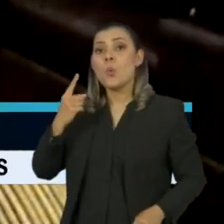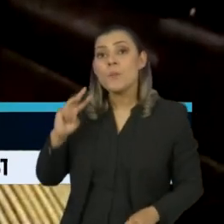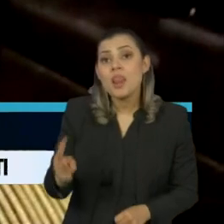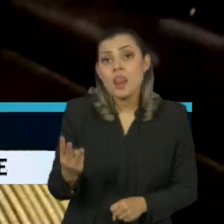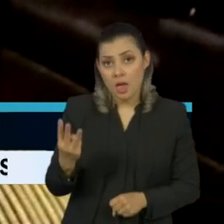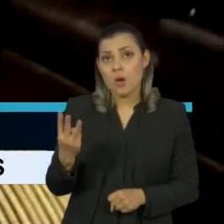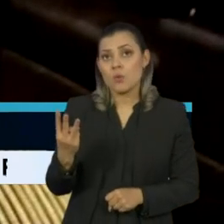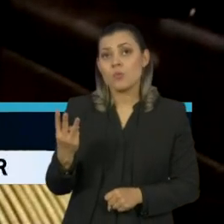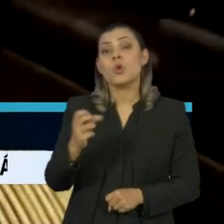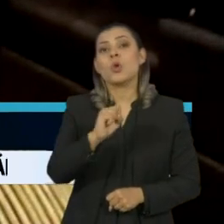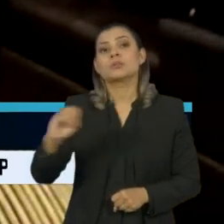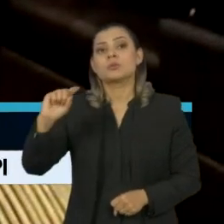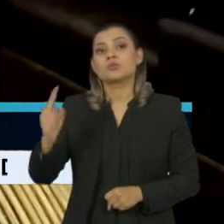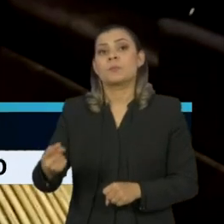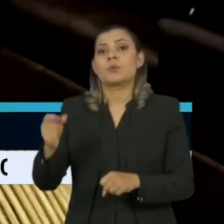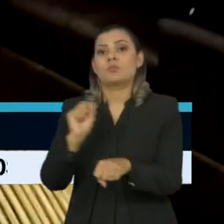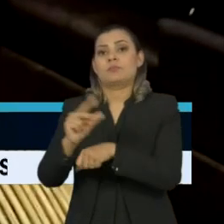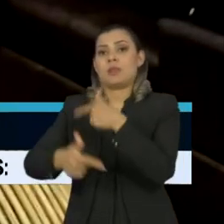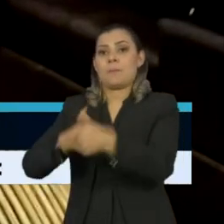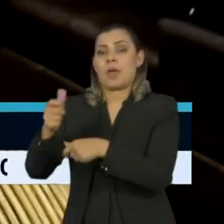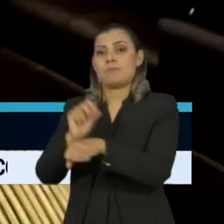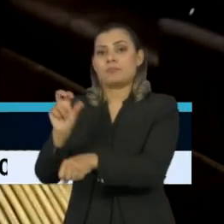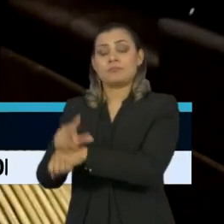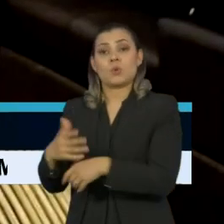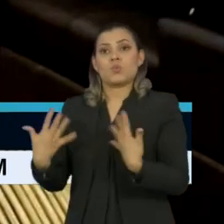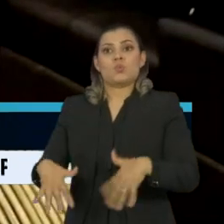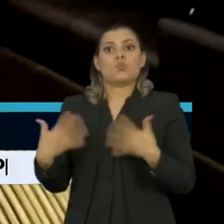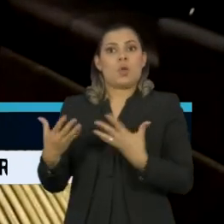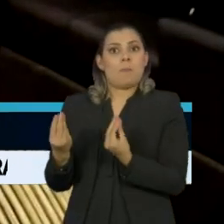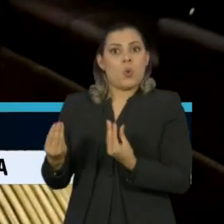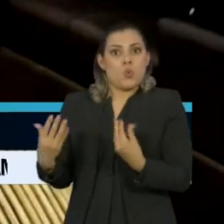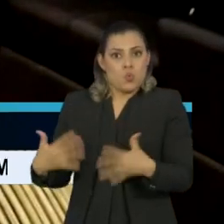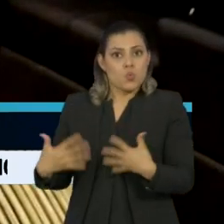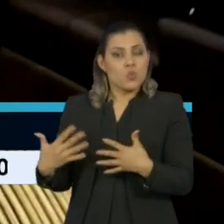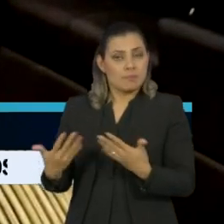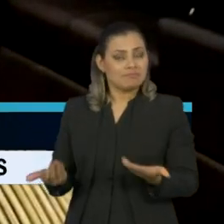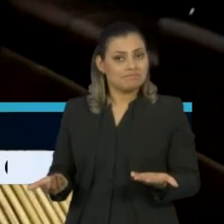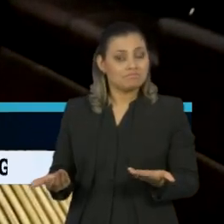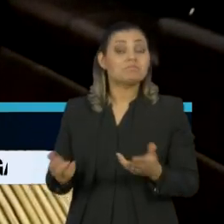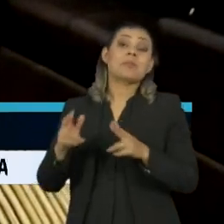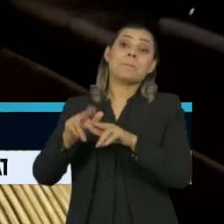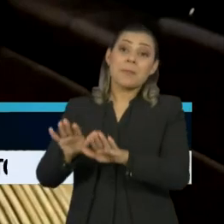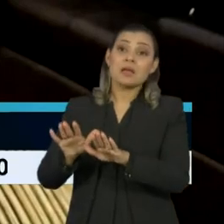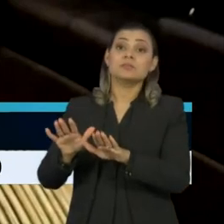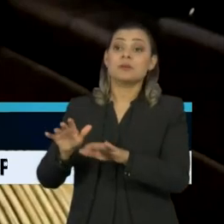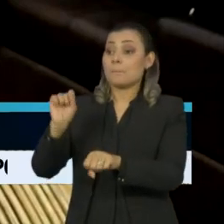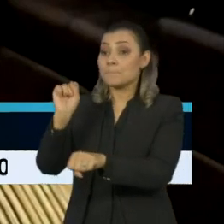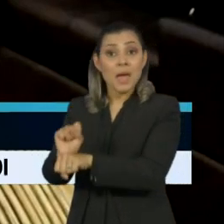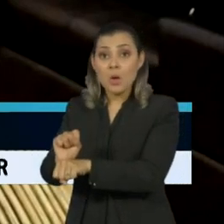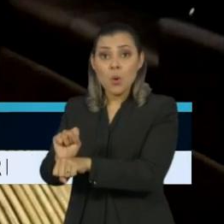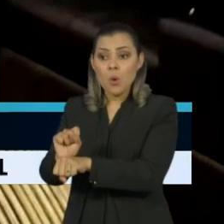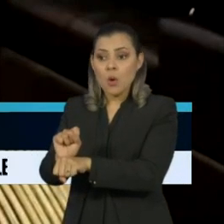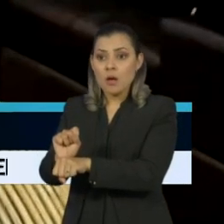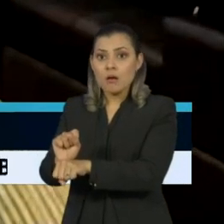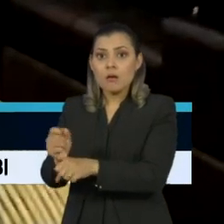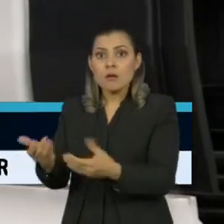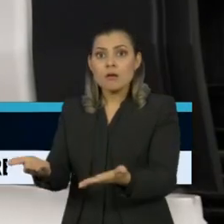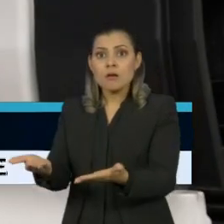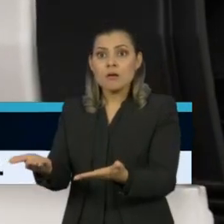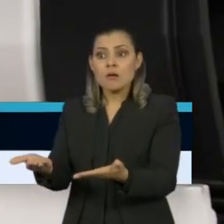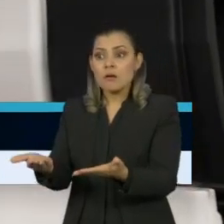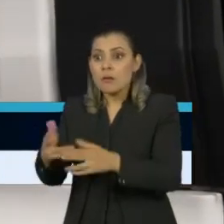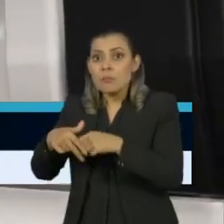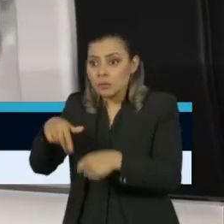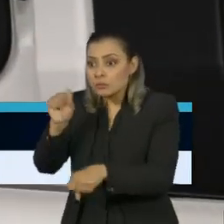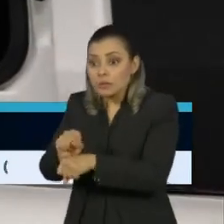1.200.000 empregos em toda a cadeia, é muita gente. Então, quando a cadeia para, obviamente tem um efeito, e quando a